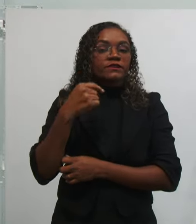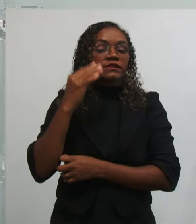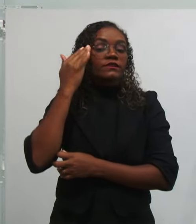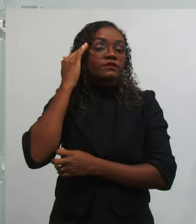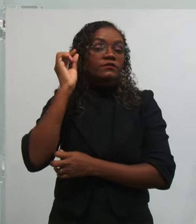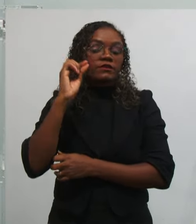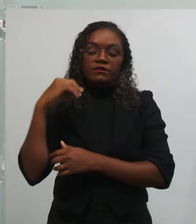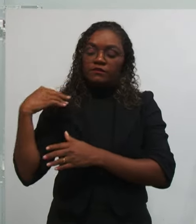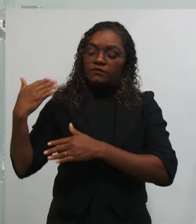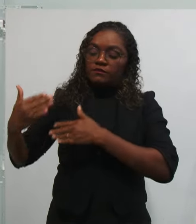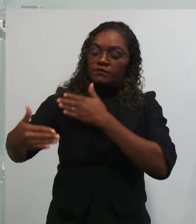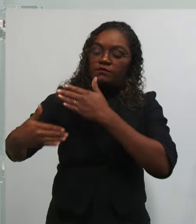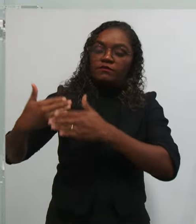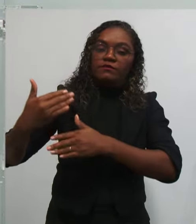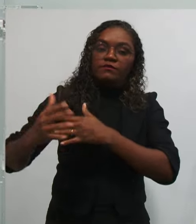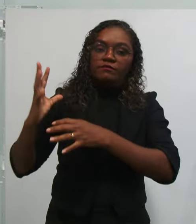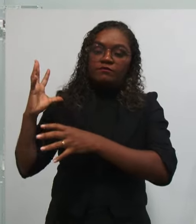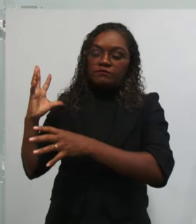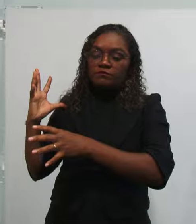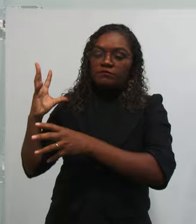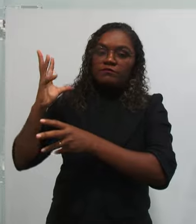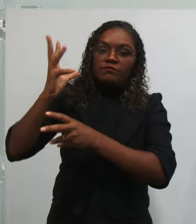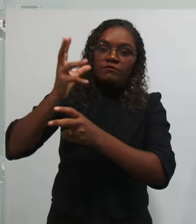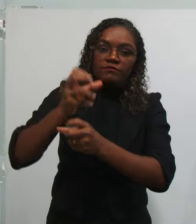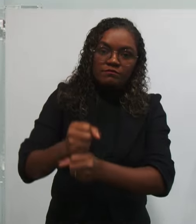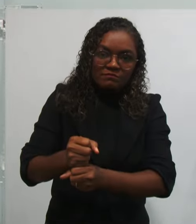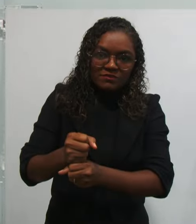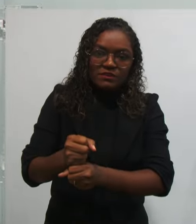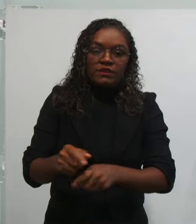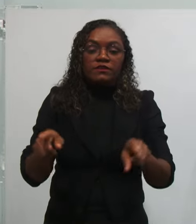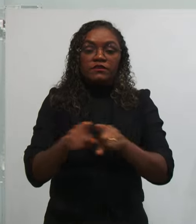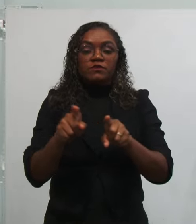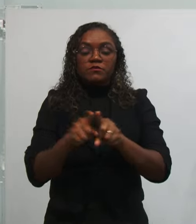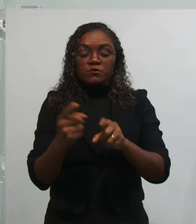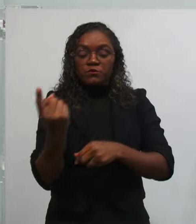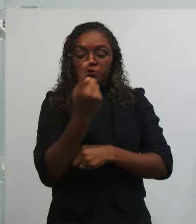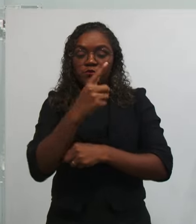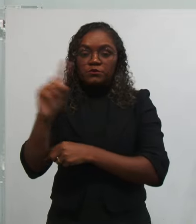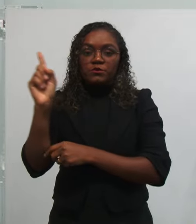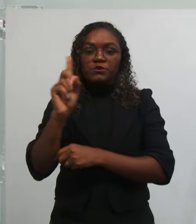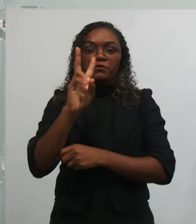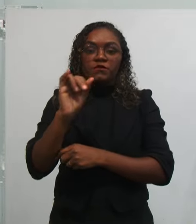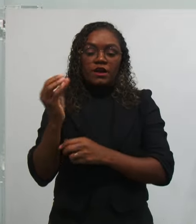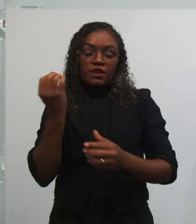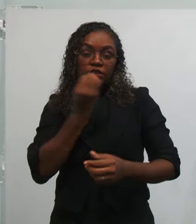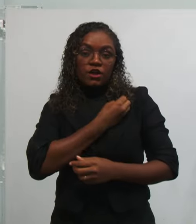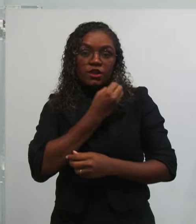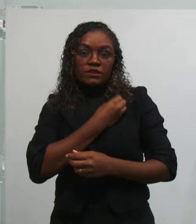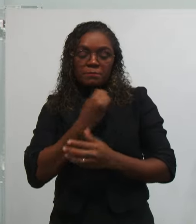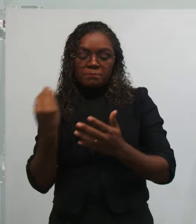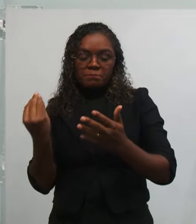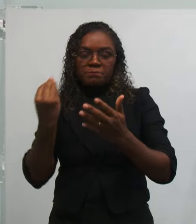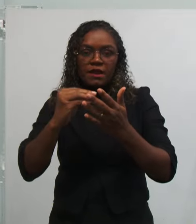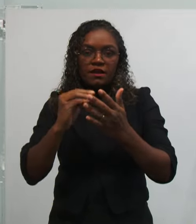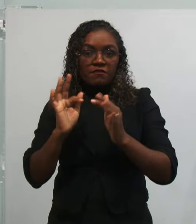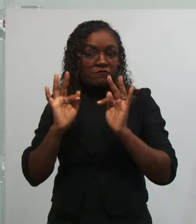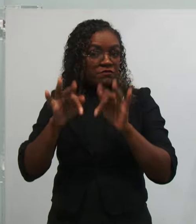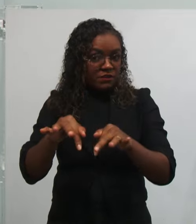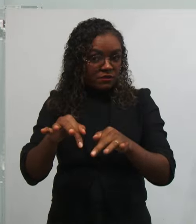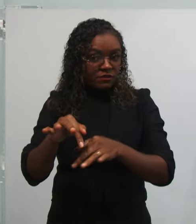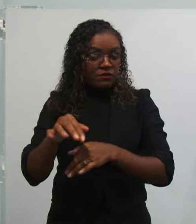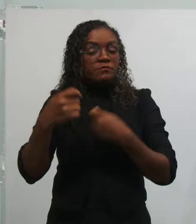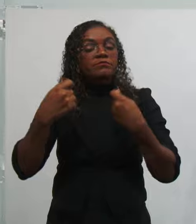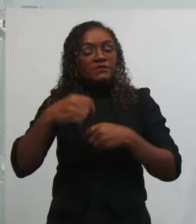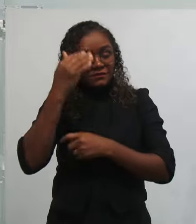processo e a prevalência no momento em que eu estou eh definindo a nota do aluno eu preciso ter o aspecto